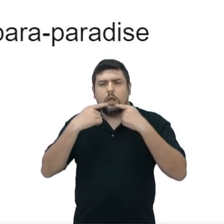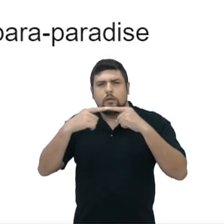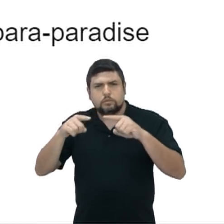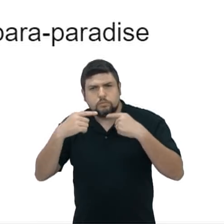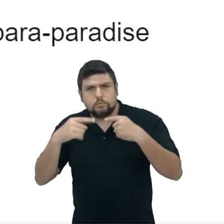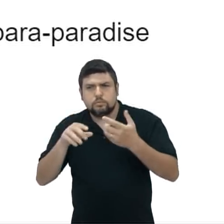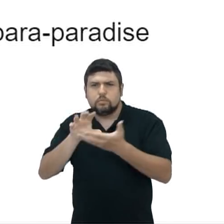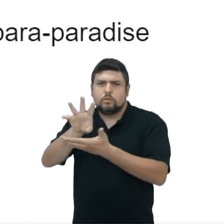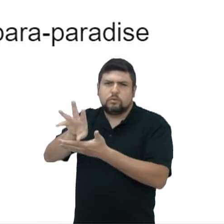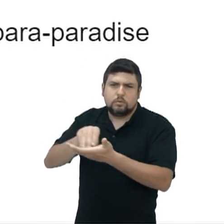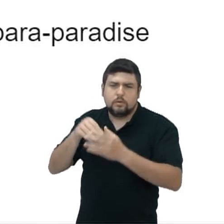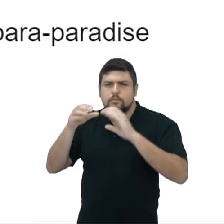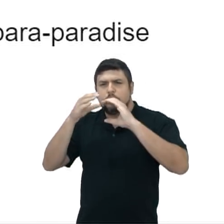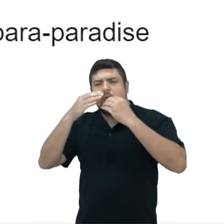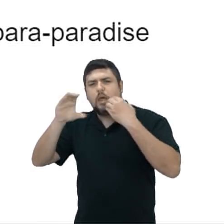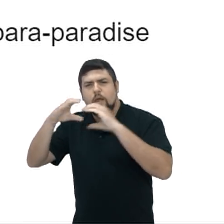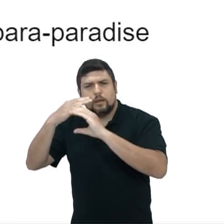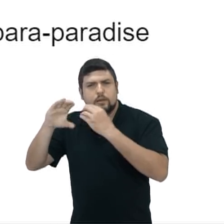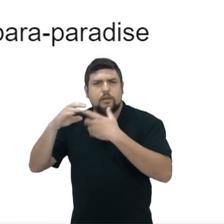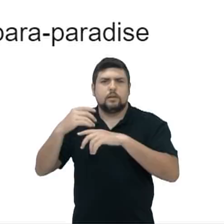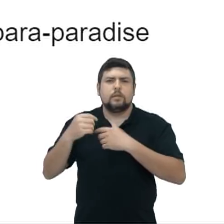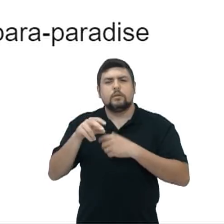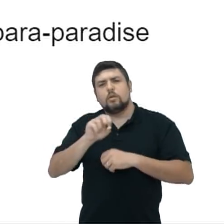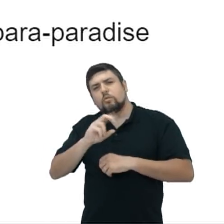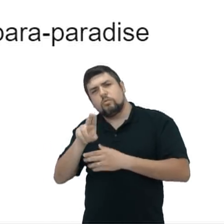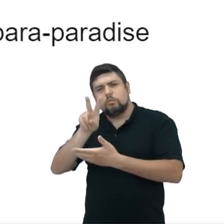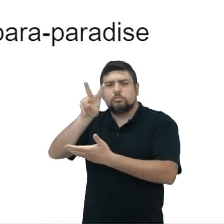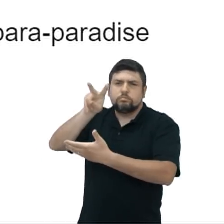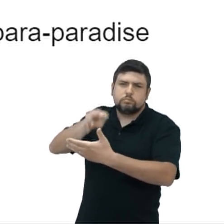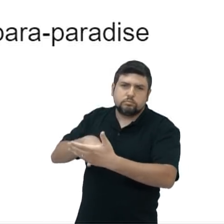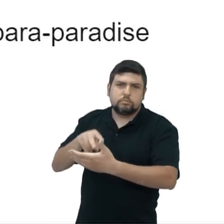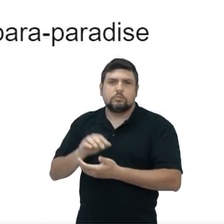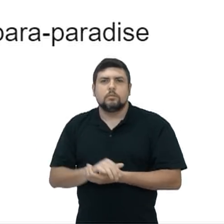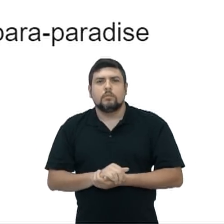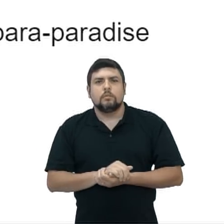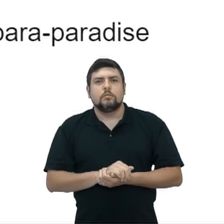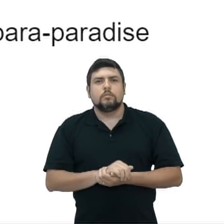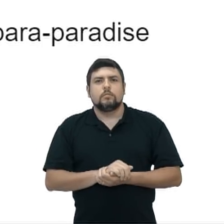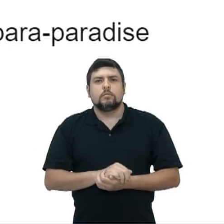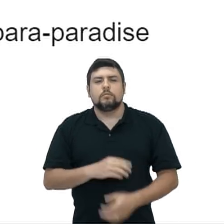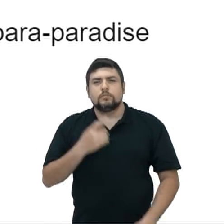você pode dar uma relaxada. Essa você deve conhecer. Então, when she